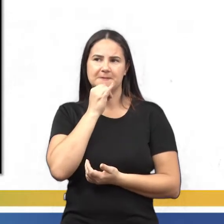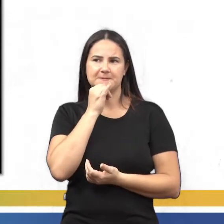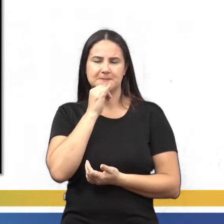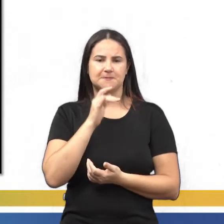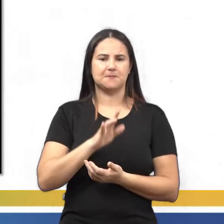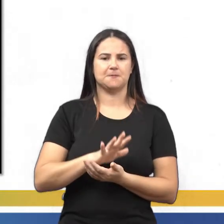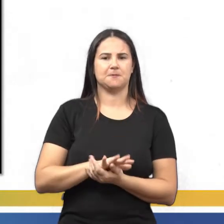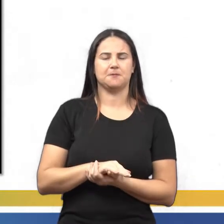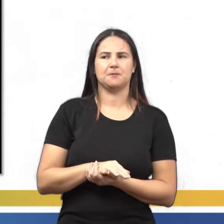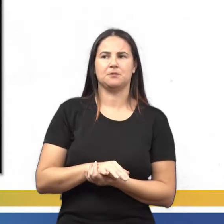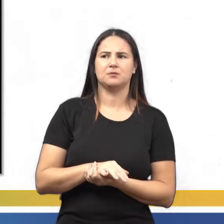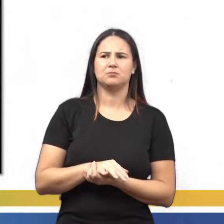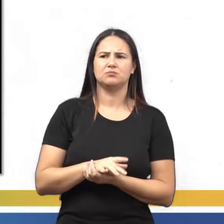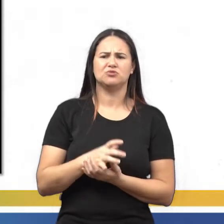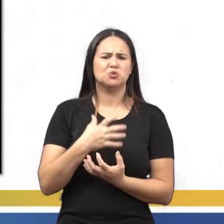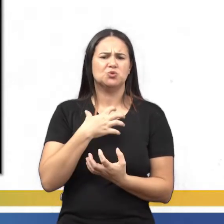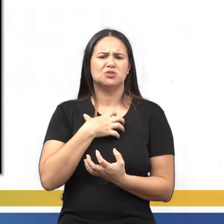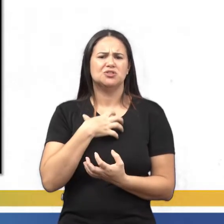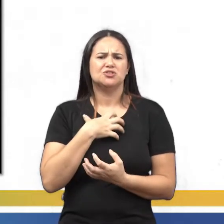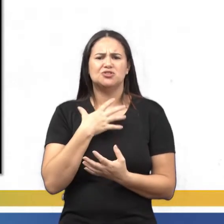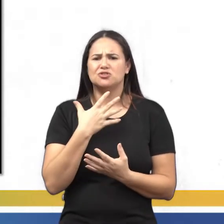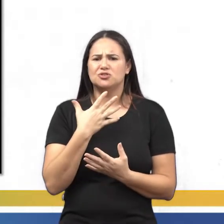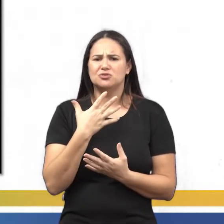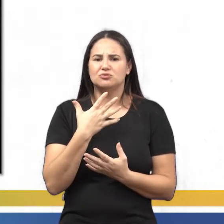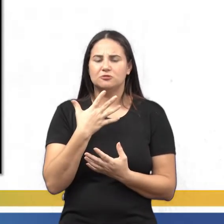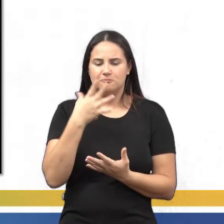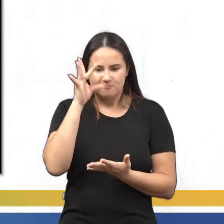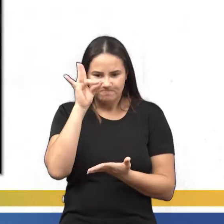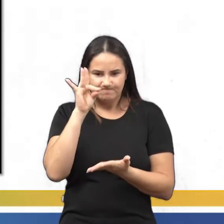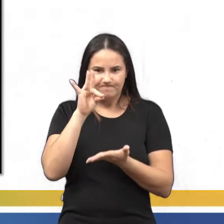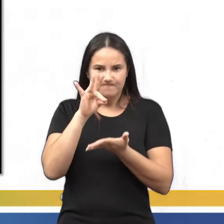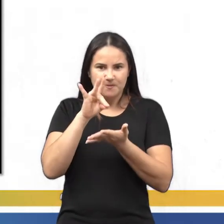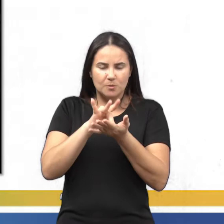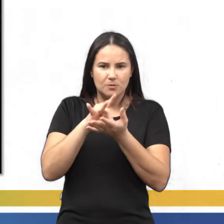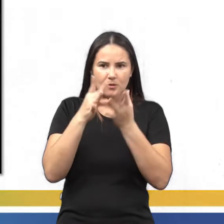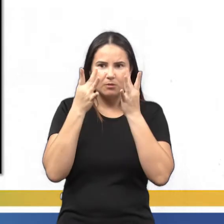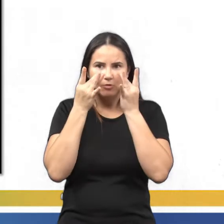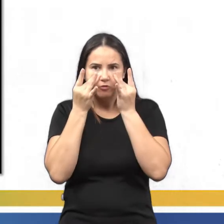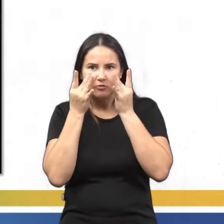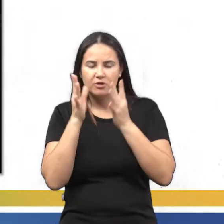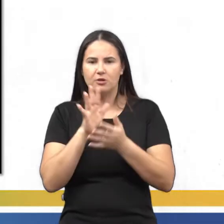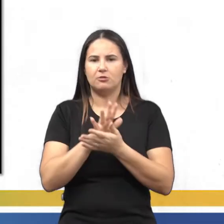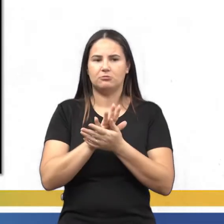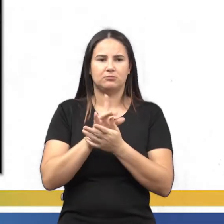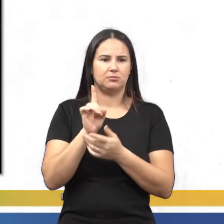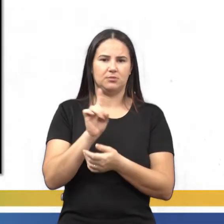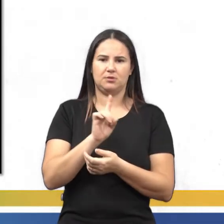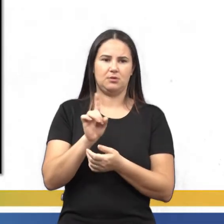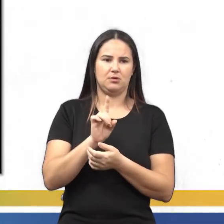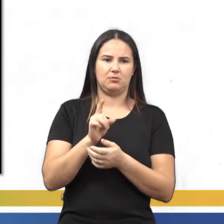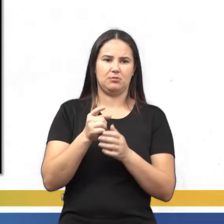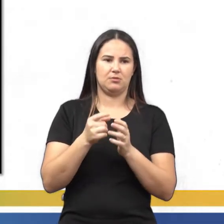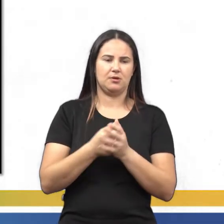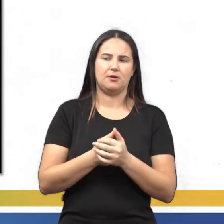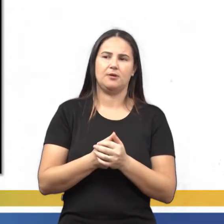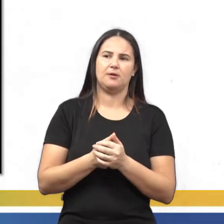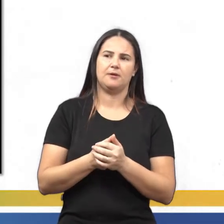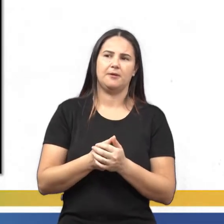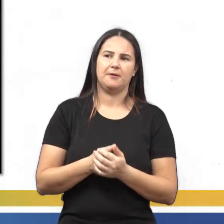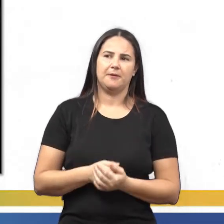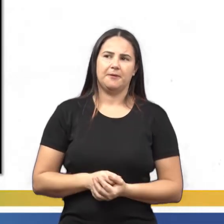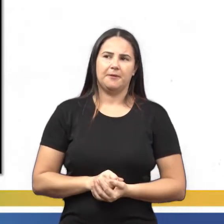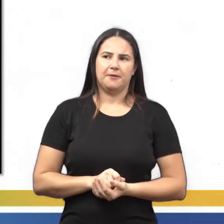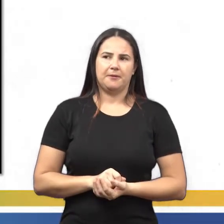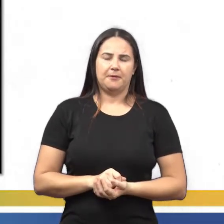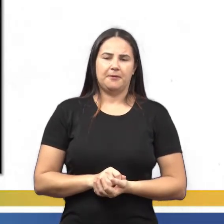das palavras. Que sentido é esse? É aquele sentido que não é o real, não é o literal. É uma figura de linguagem que eu uso para expressar